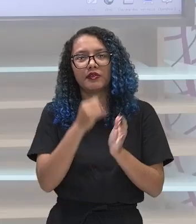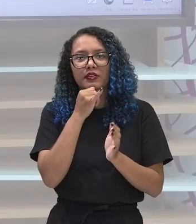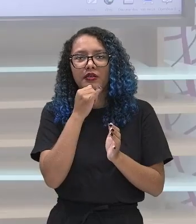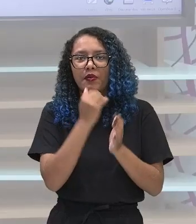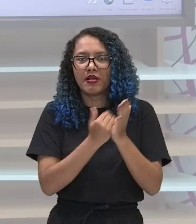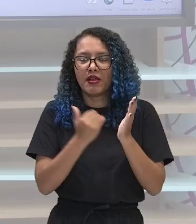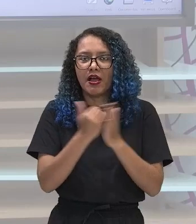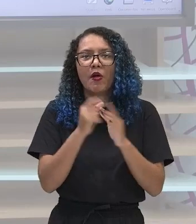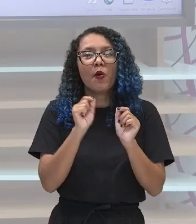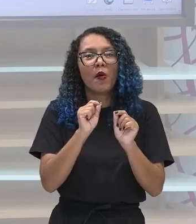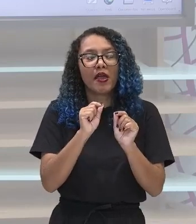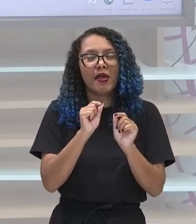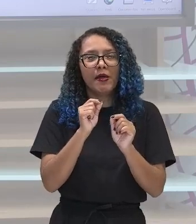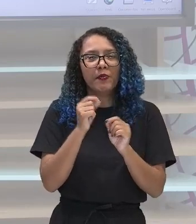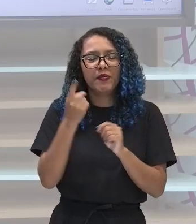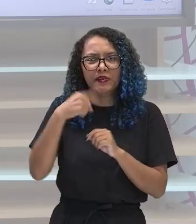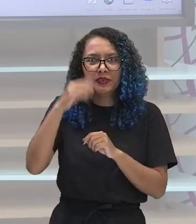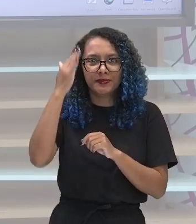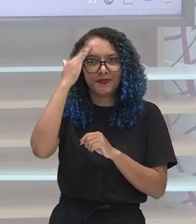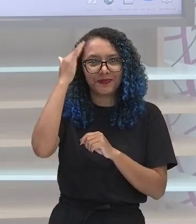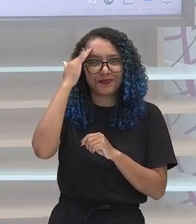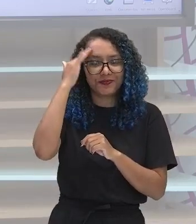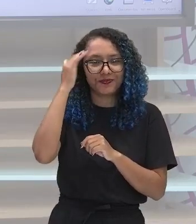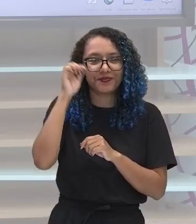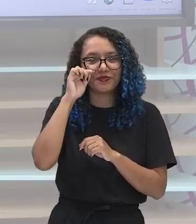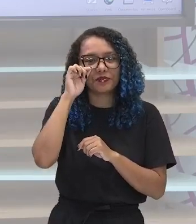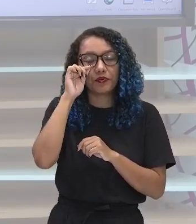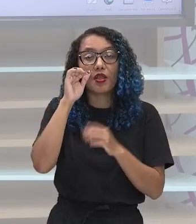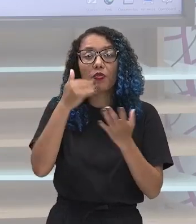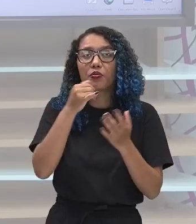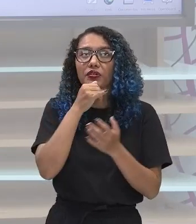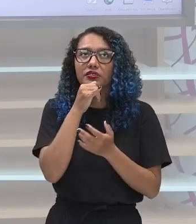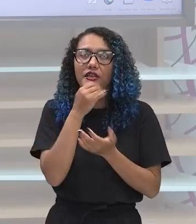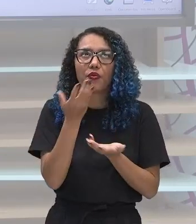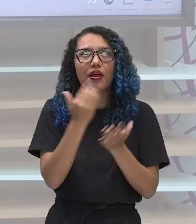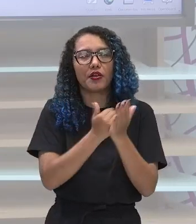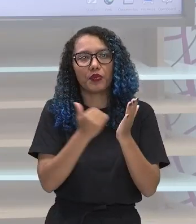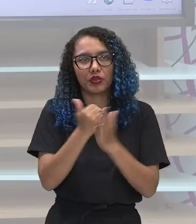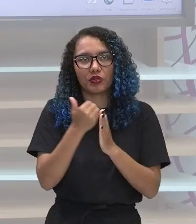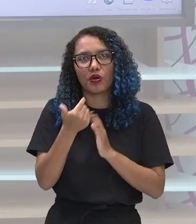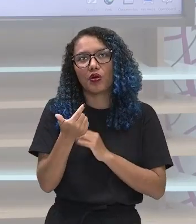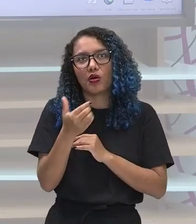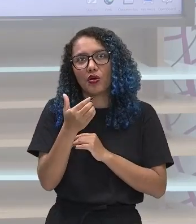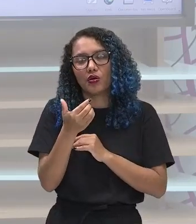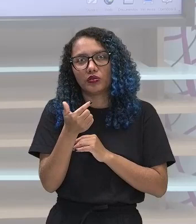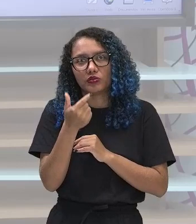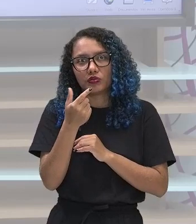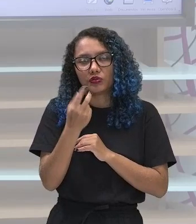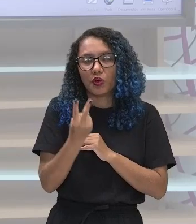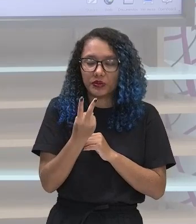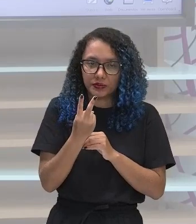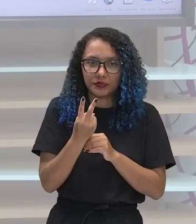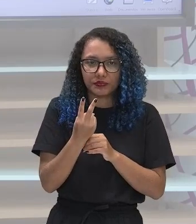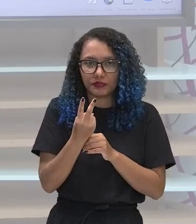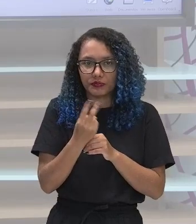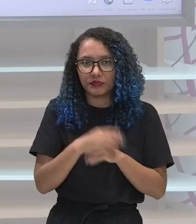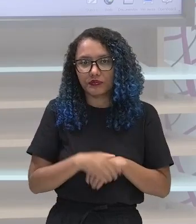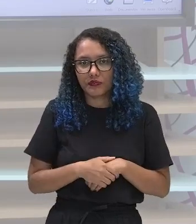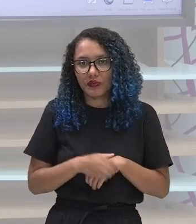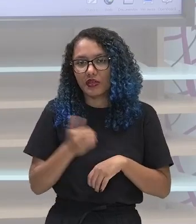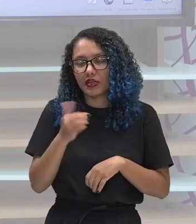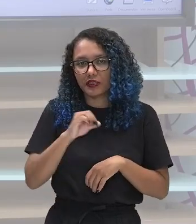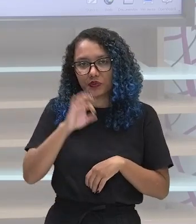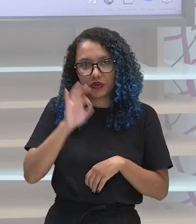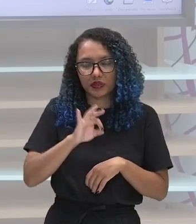confundir. Aumentou 100%, então você tinha lá R$2 e aumentou 100%, você